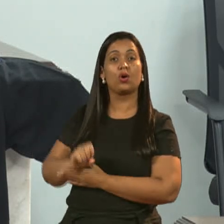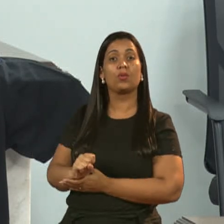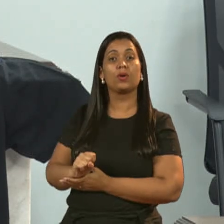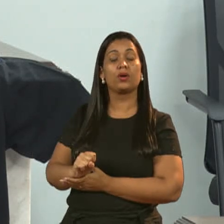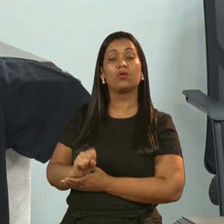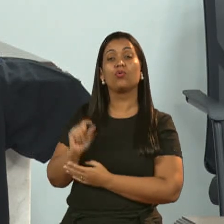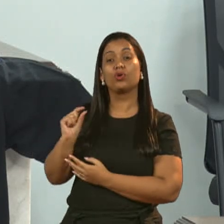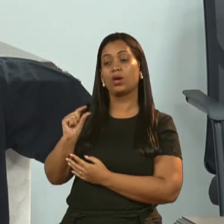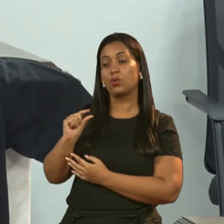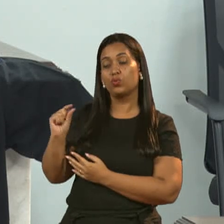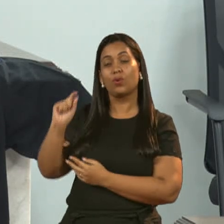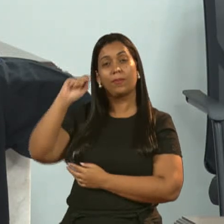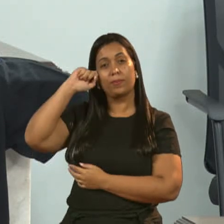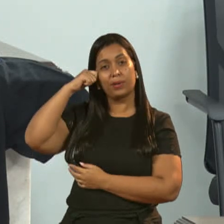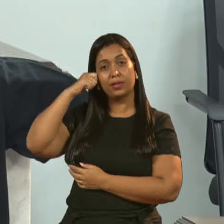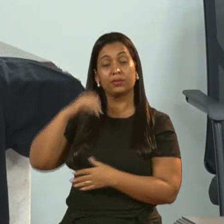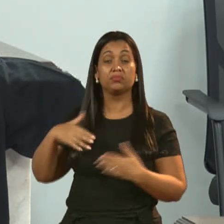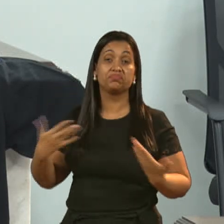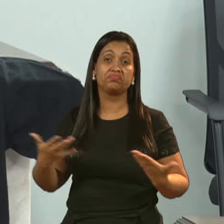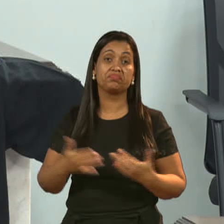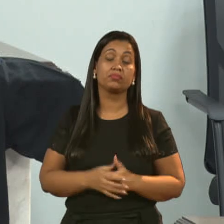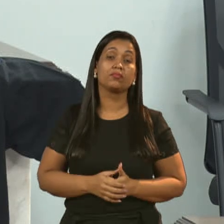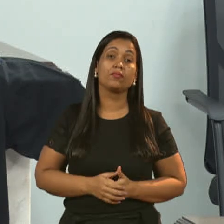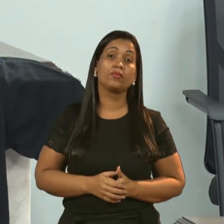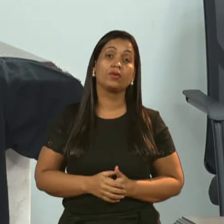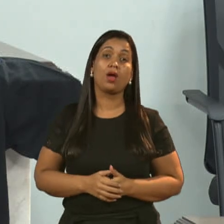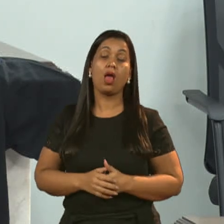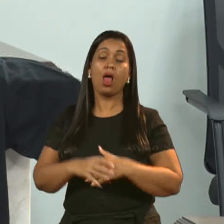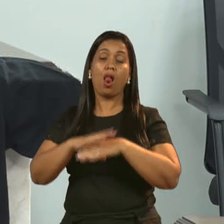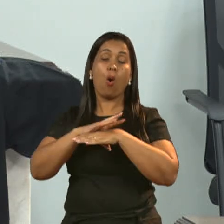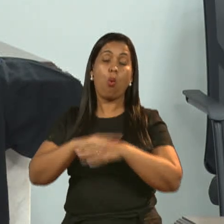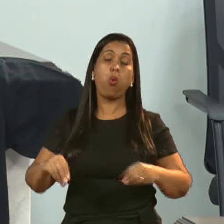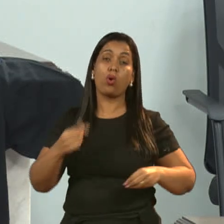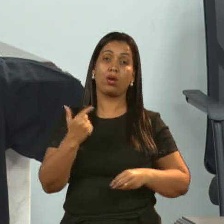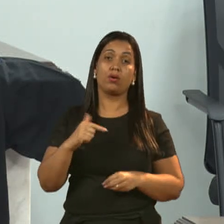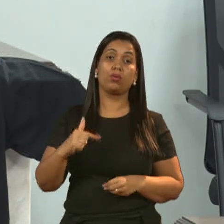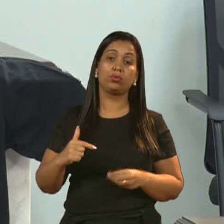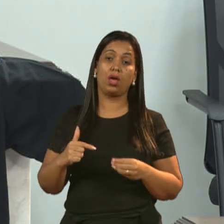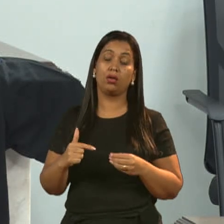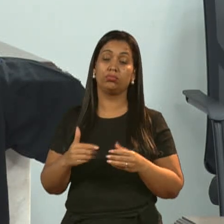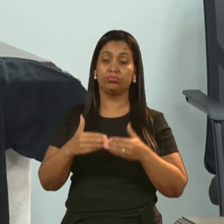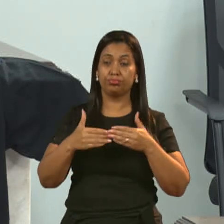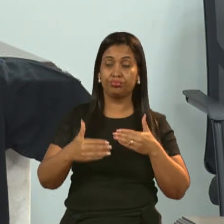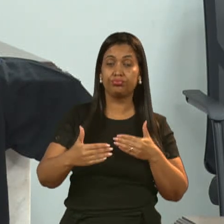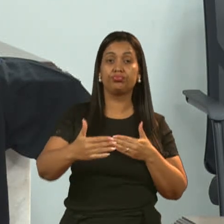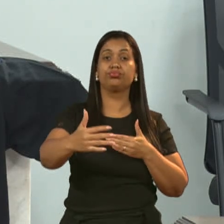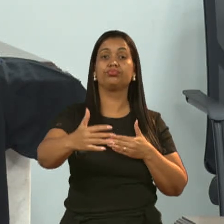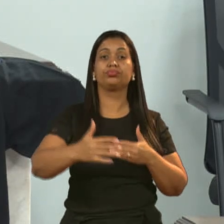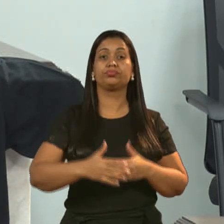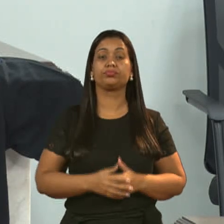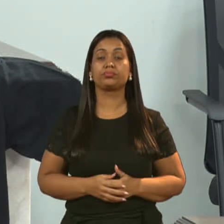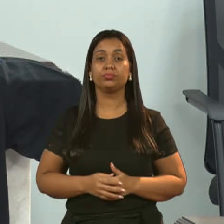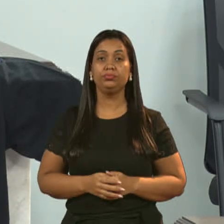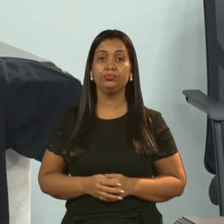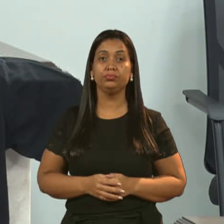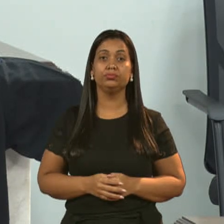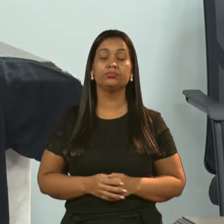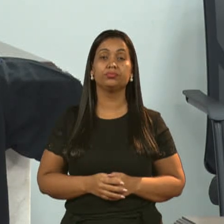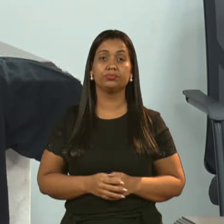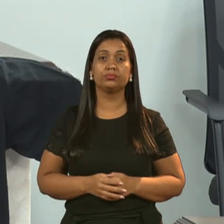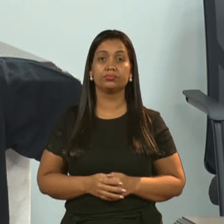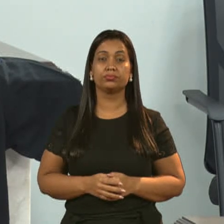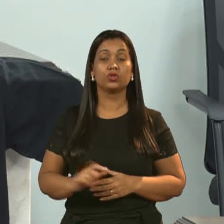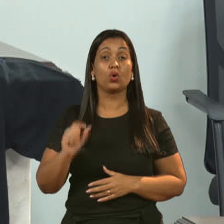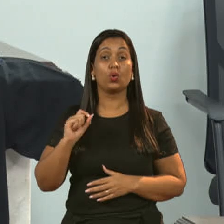negra. Ainda sem cura, a doença de Parkinson, a médio e longo prazo, compromete drasticamente a